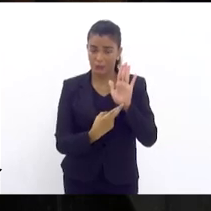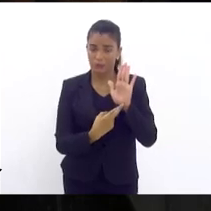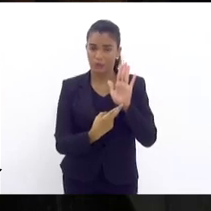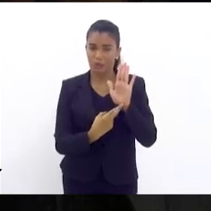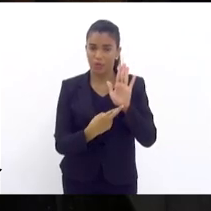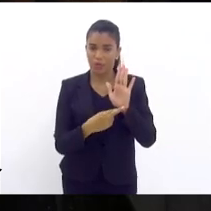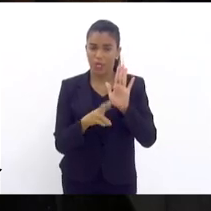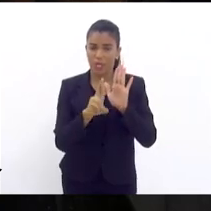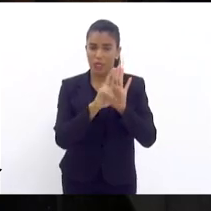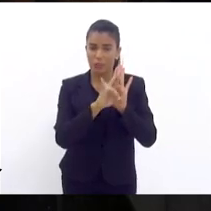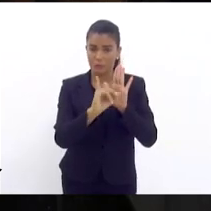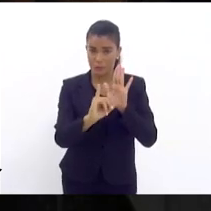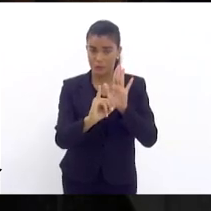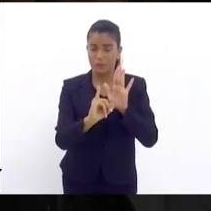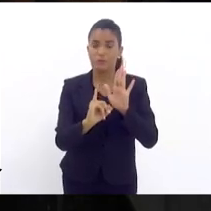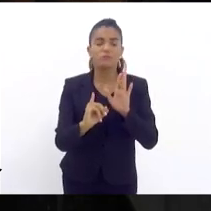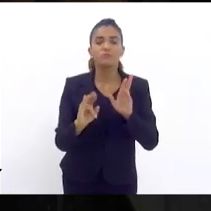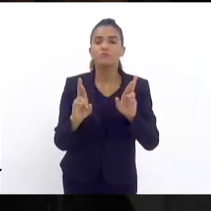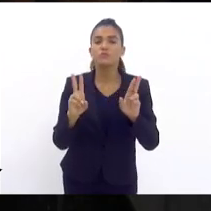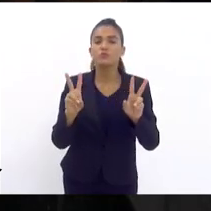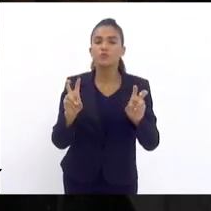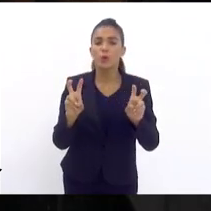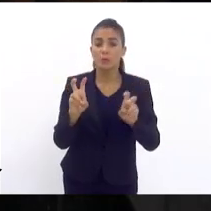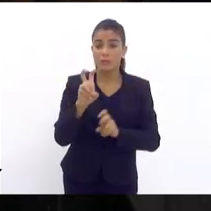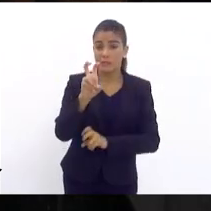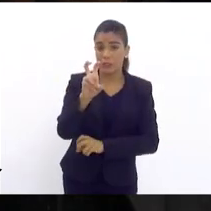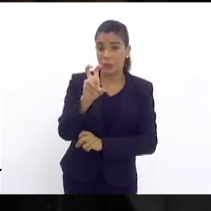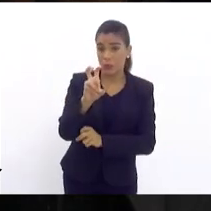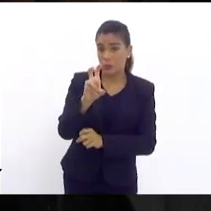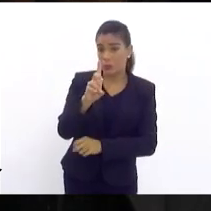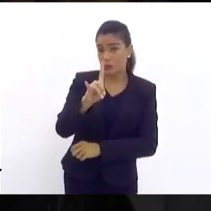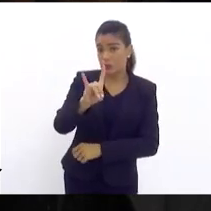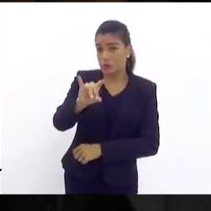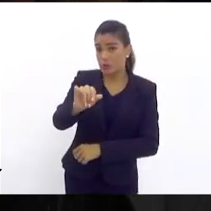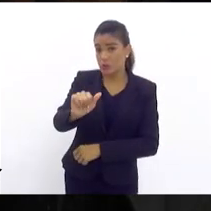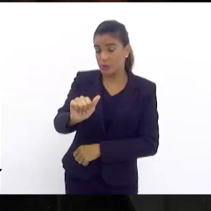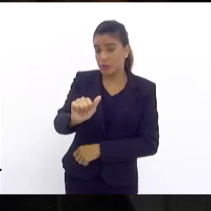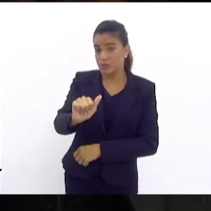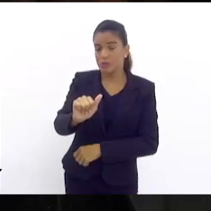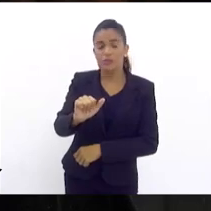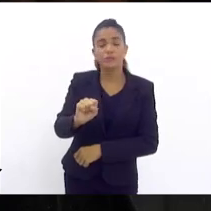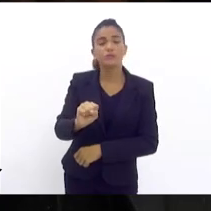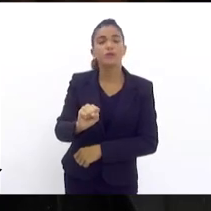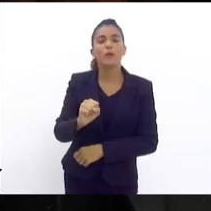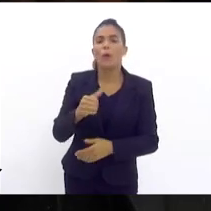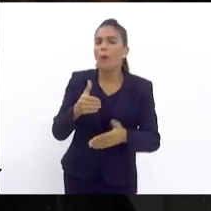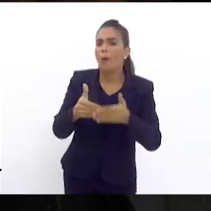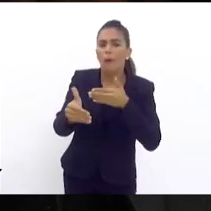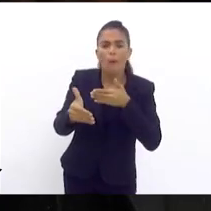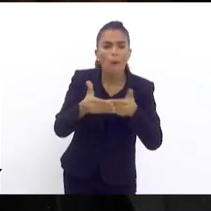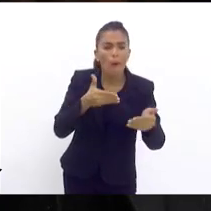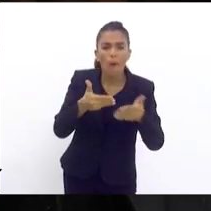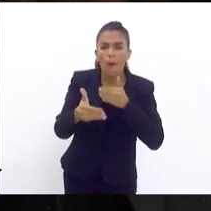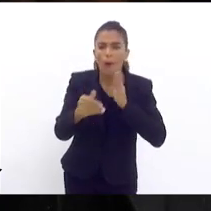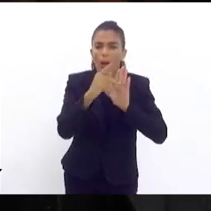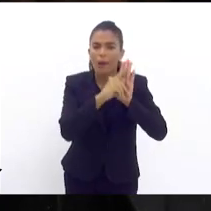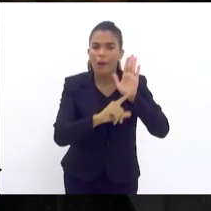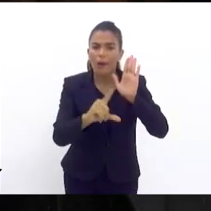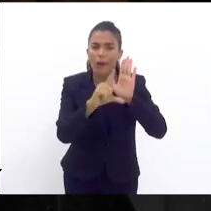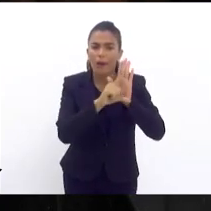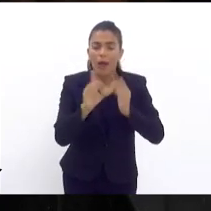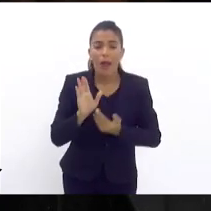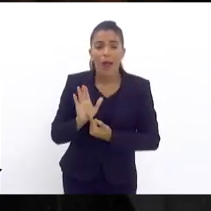de que passado cinco dias qualquer projeto de lei apresentado